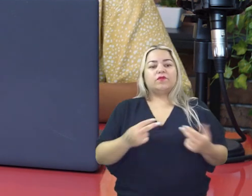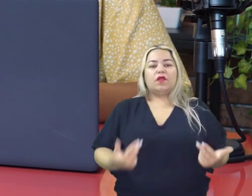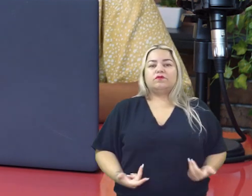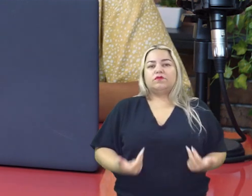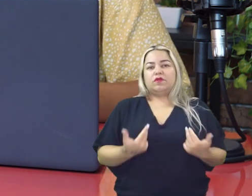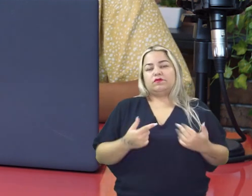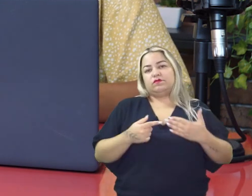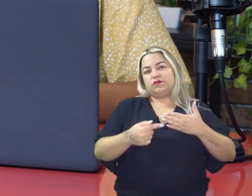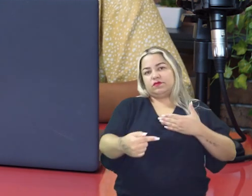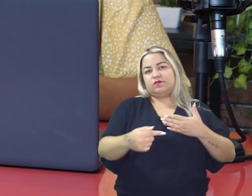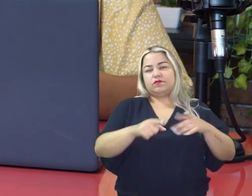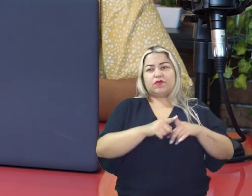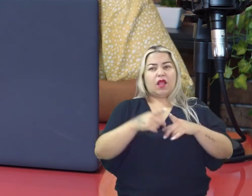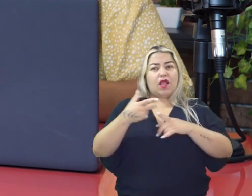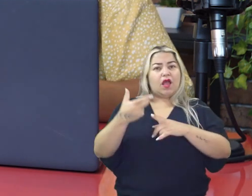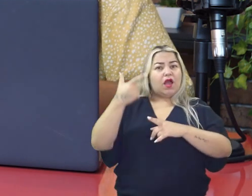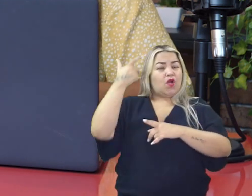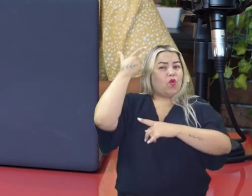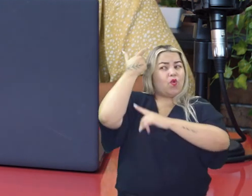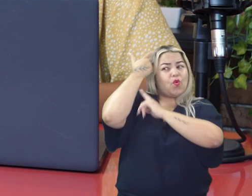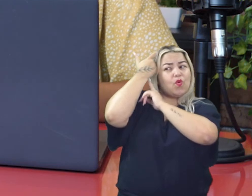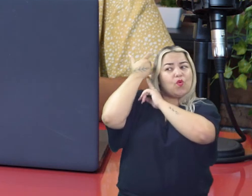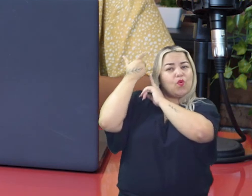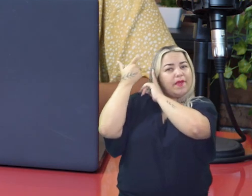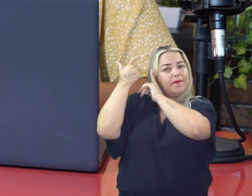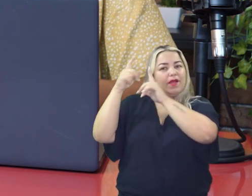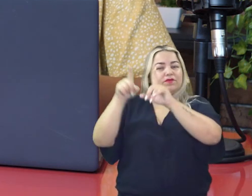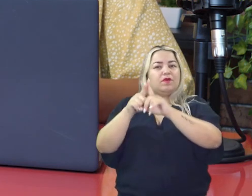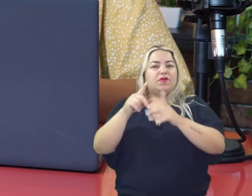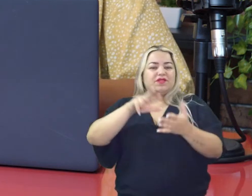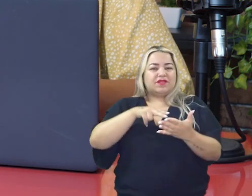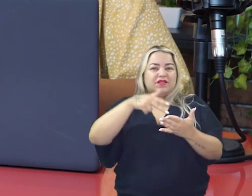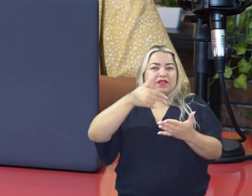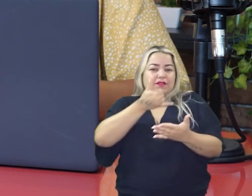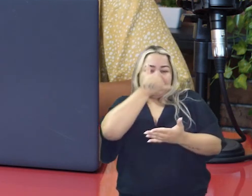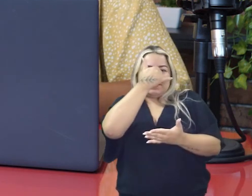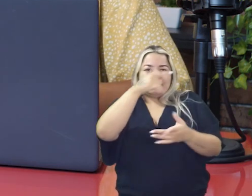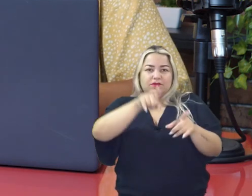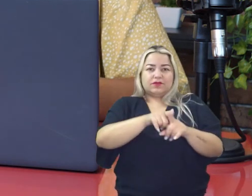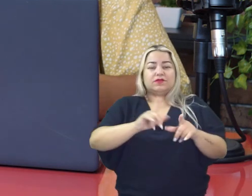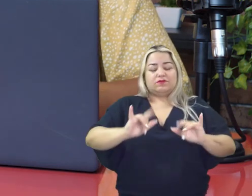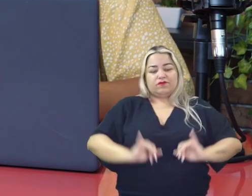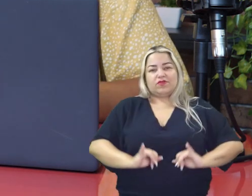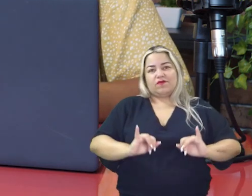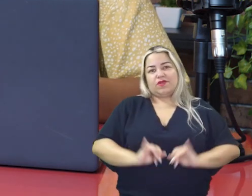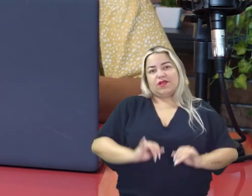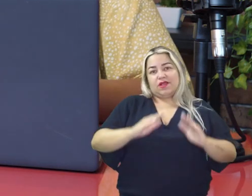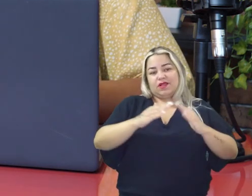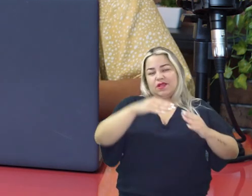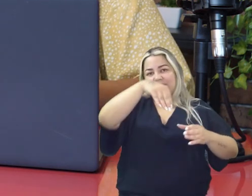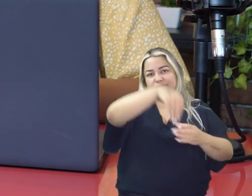uma cirurgia nesta semana para drenar um hematoma surgido 2 meses depois da queda sofrida em casa em